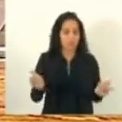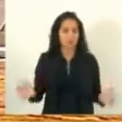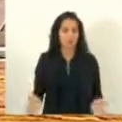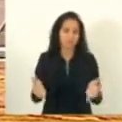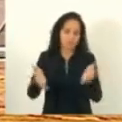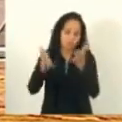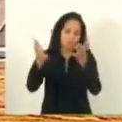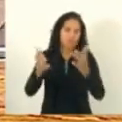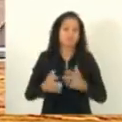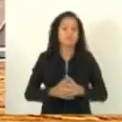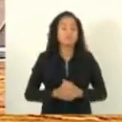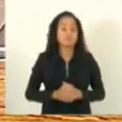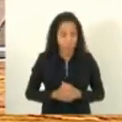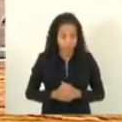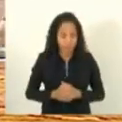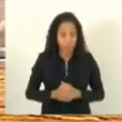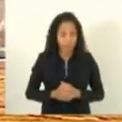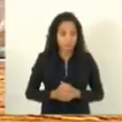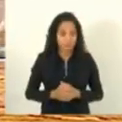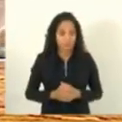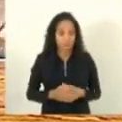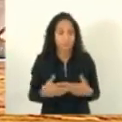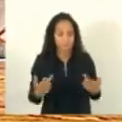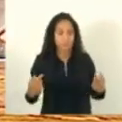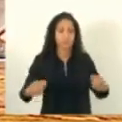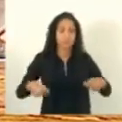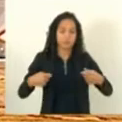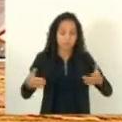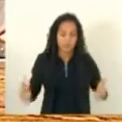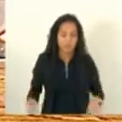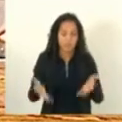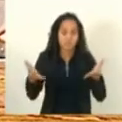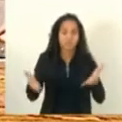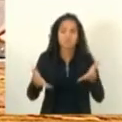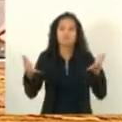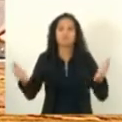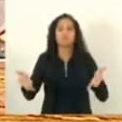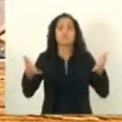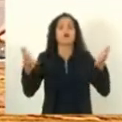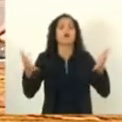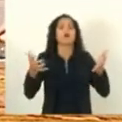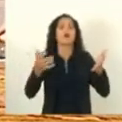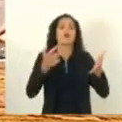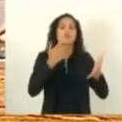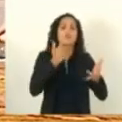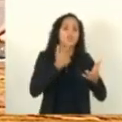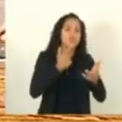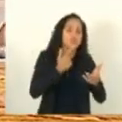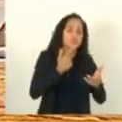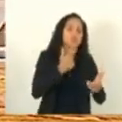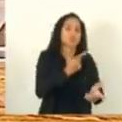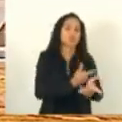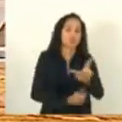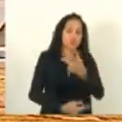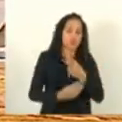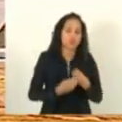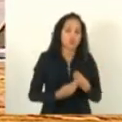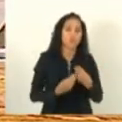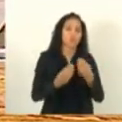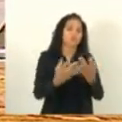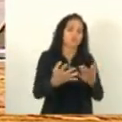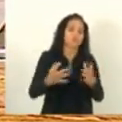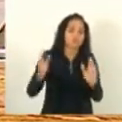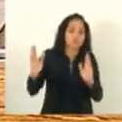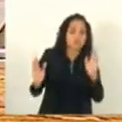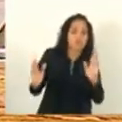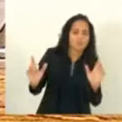sangue. Então, daí a necessidade de estimular a doação e que nessa época diminuir muito o